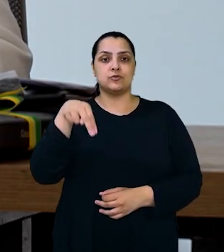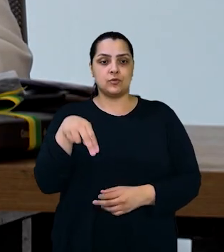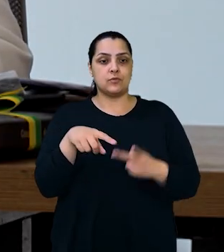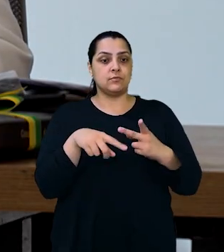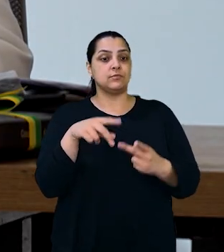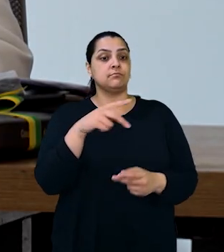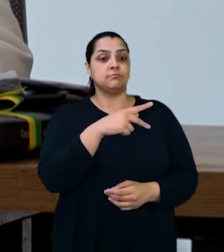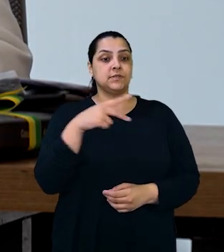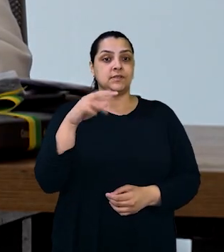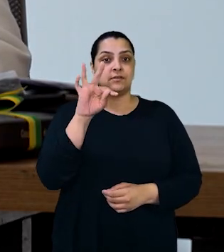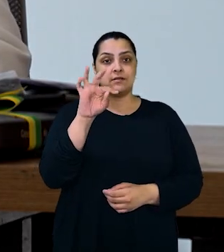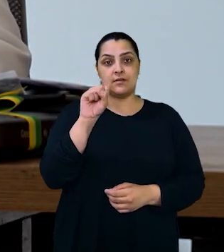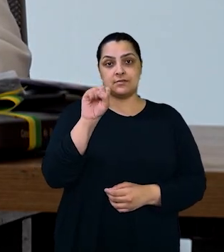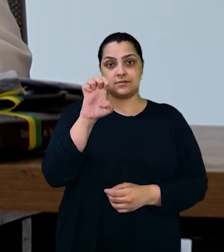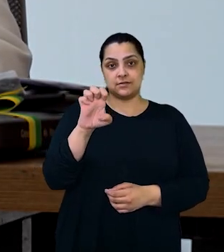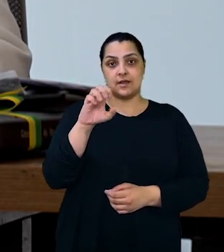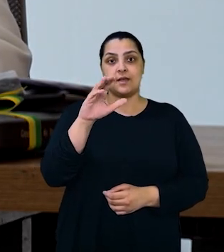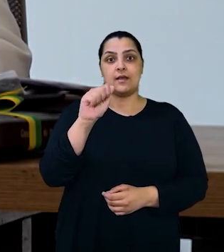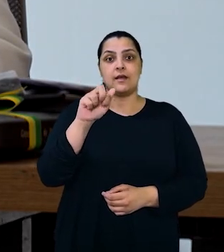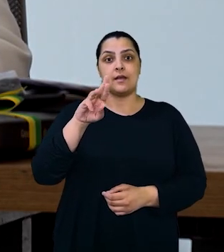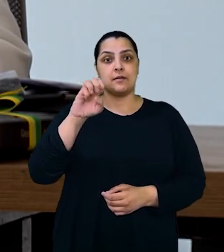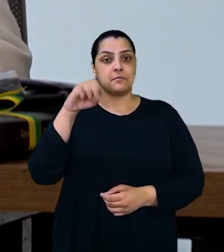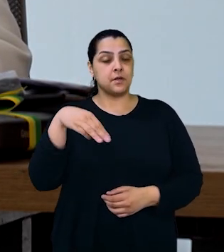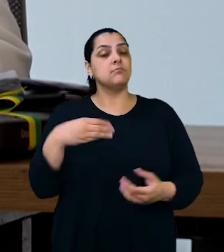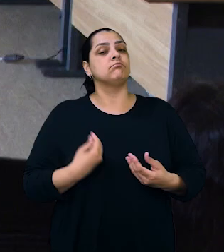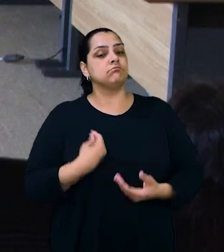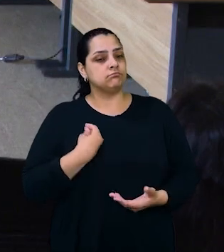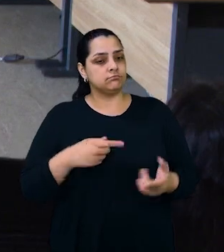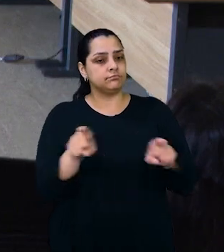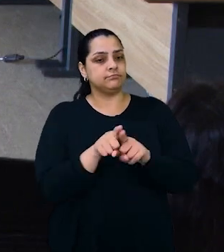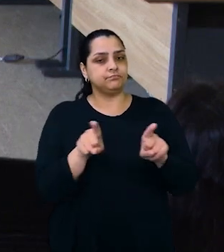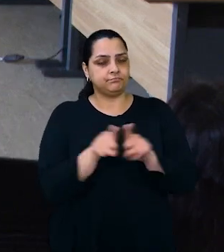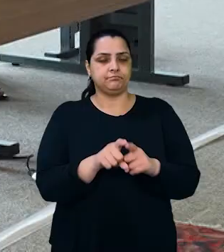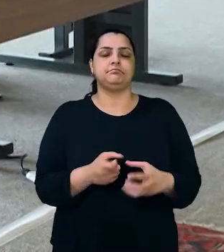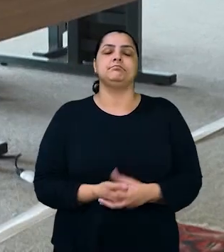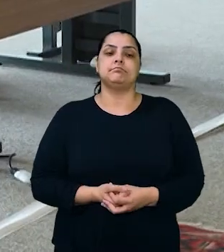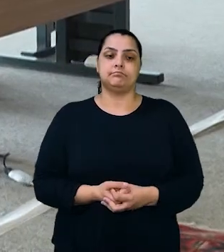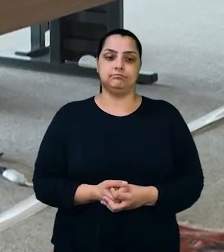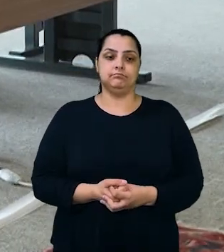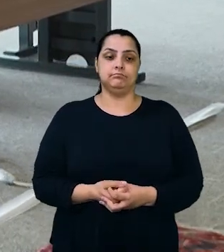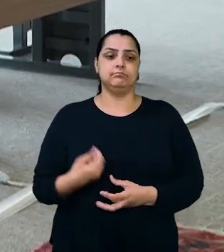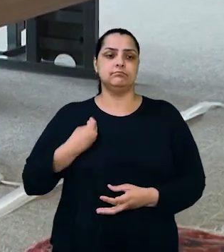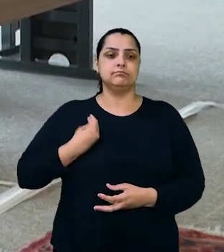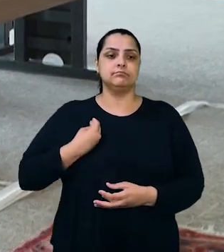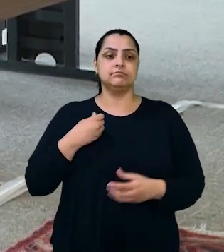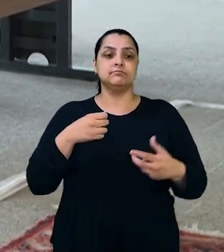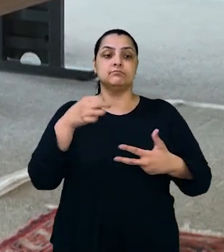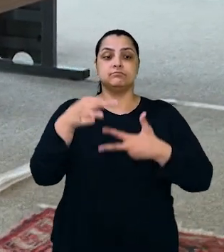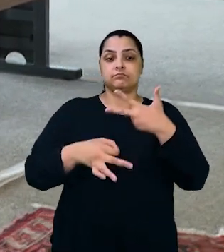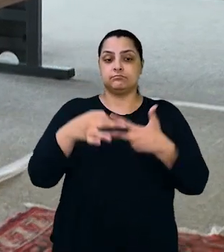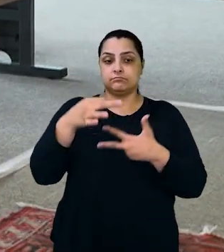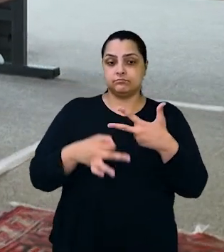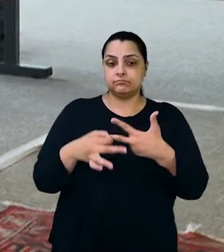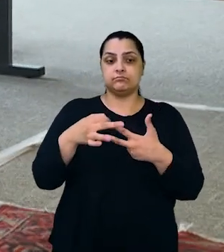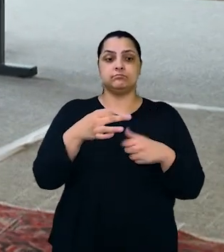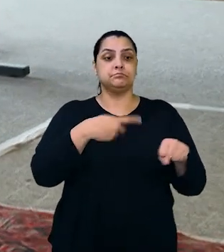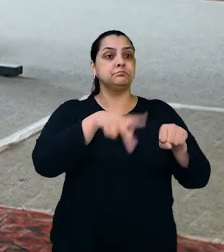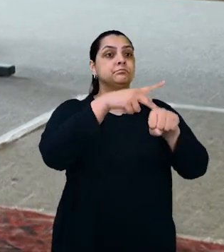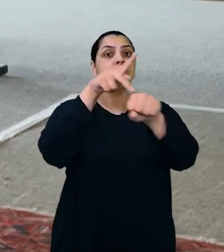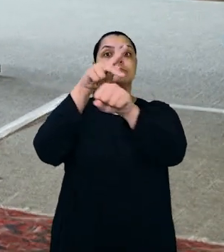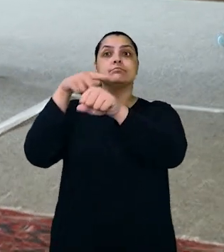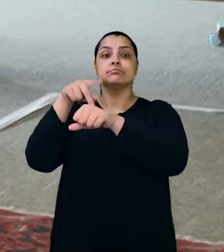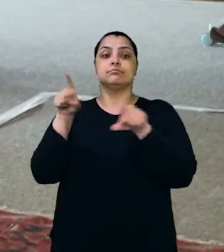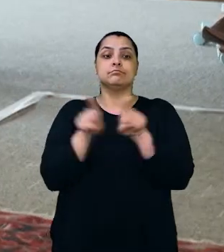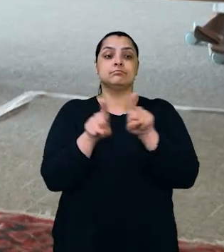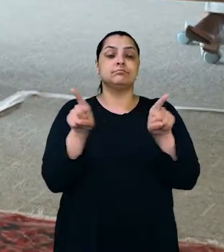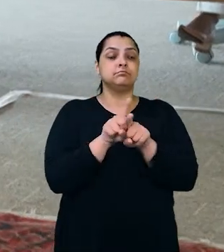Superior Eleitoral, ministra Carmen Lúcia, também estiveram presentes. O evento reuniu integrantes do Poder Judiciário dos países que